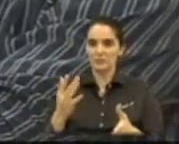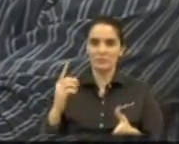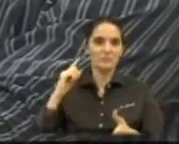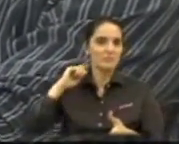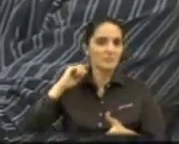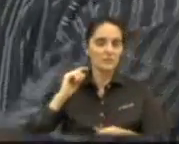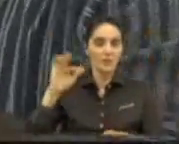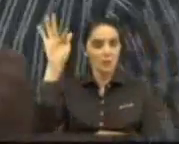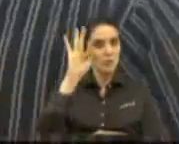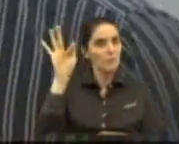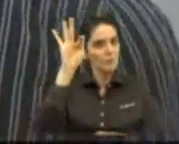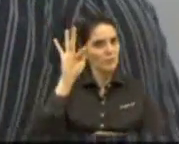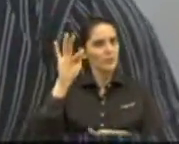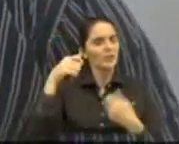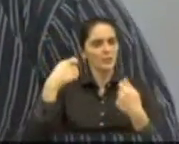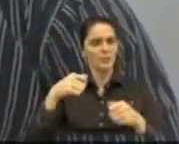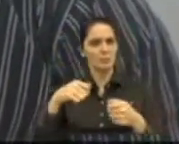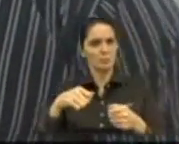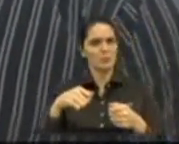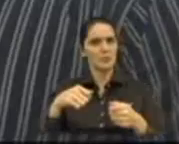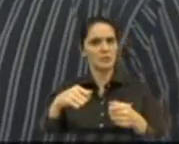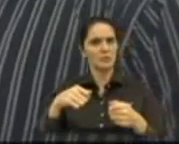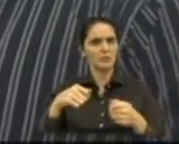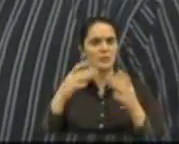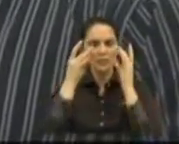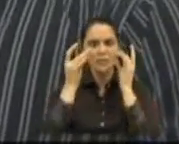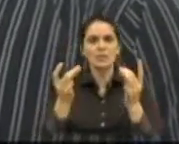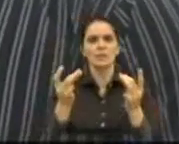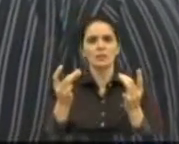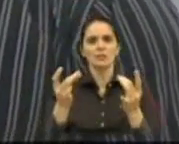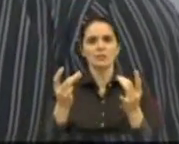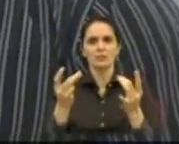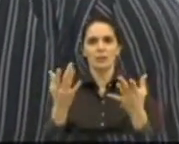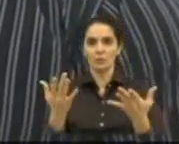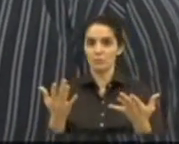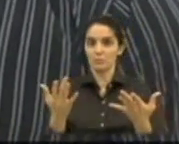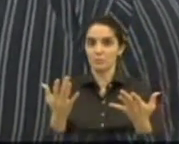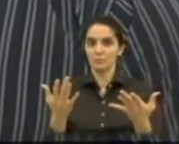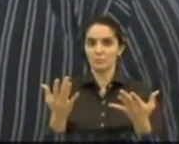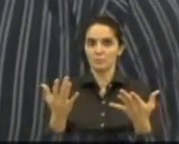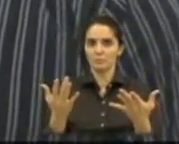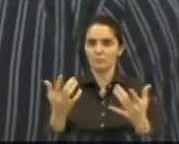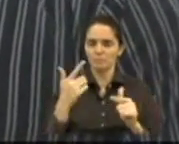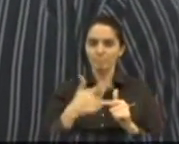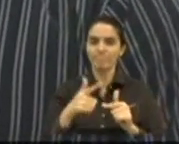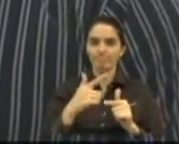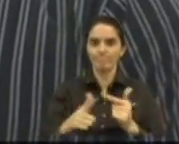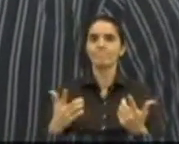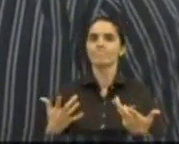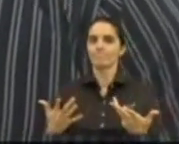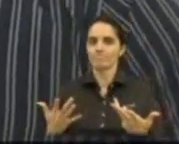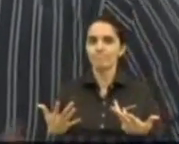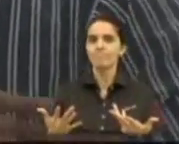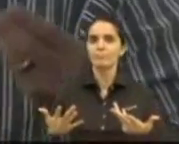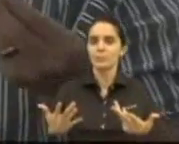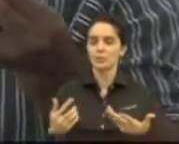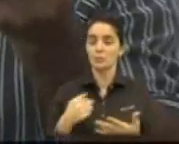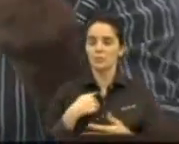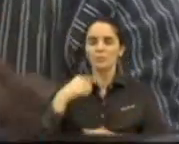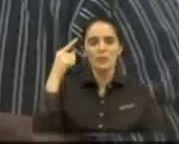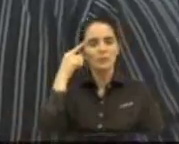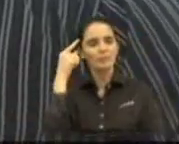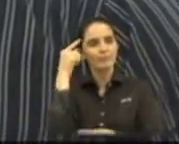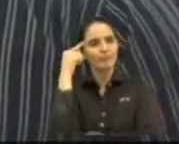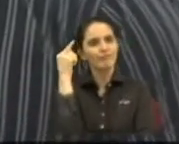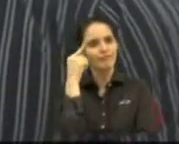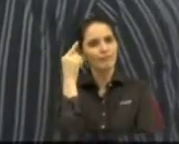para o caso da França? Precisa, é claro. São duas espécies de ato terrorista. Mas eu fiquei tentando refletir